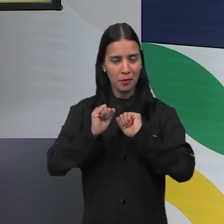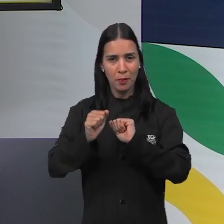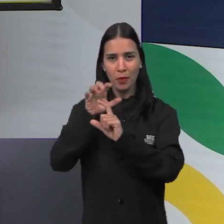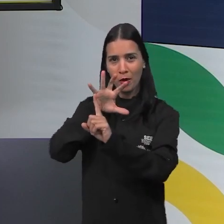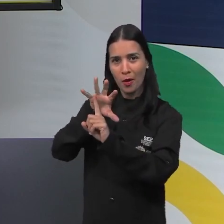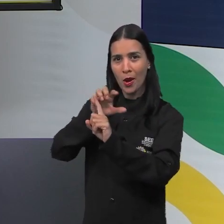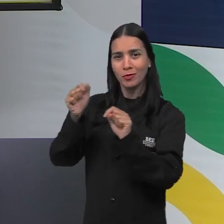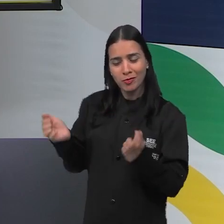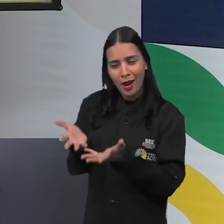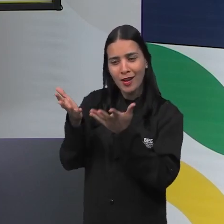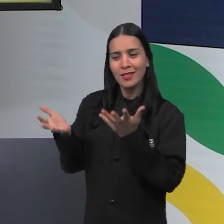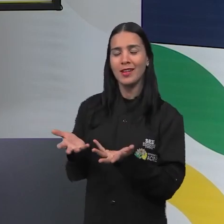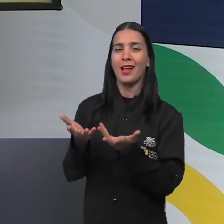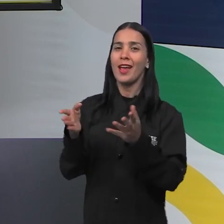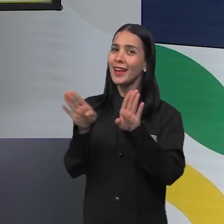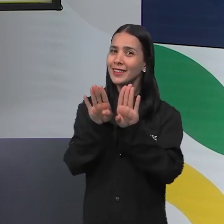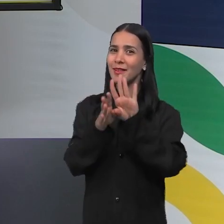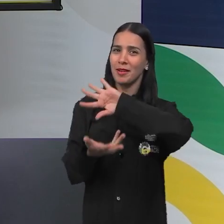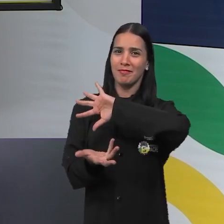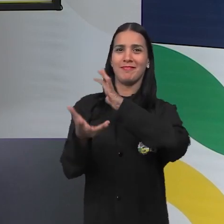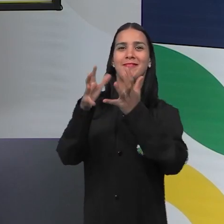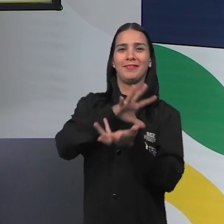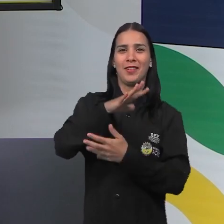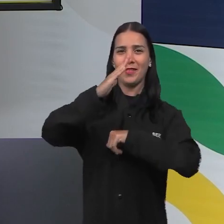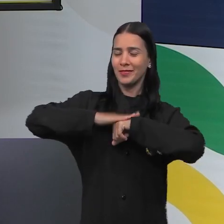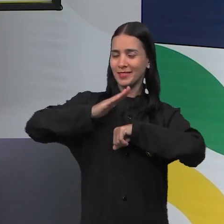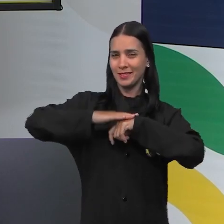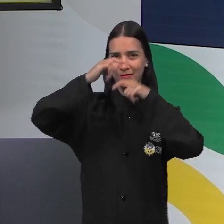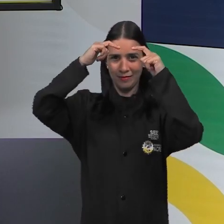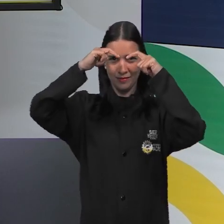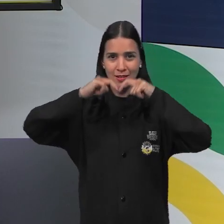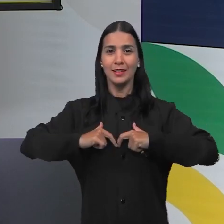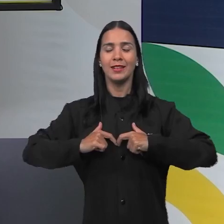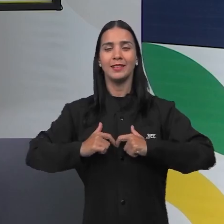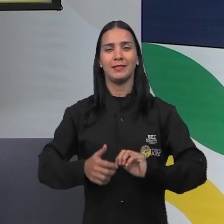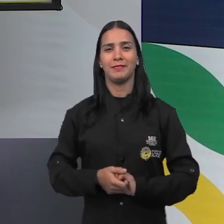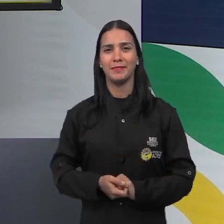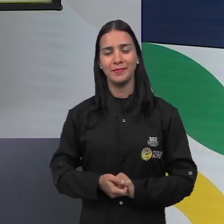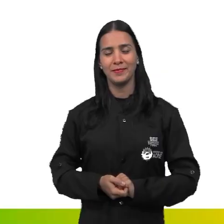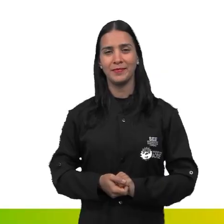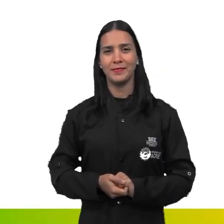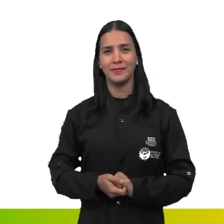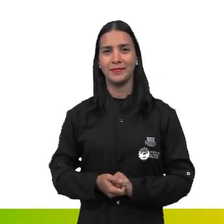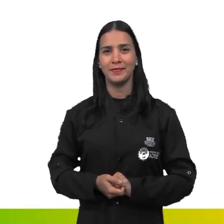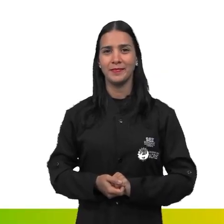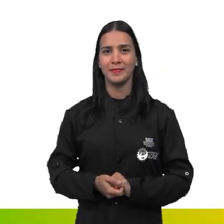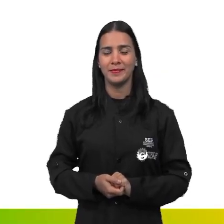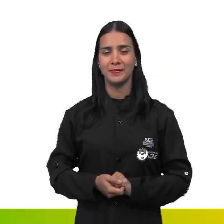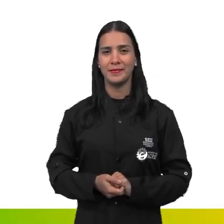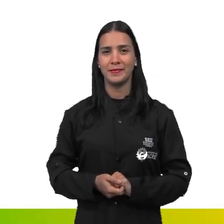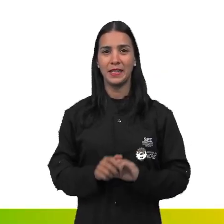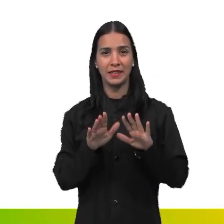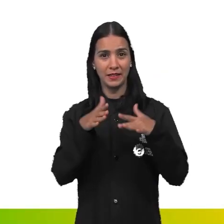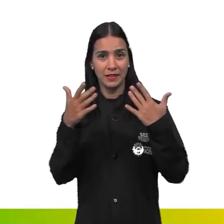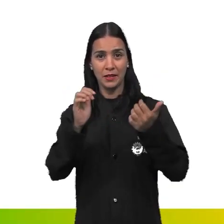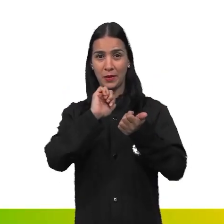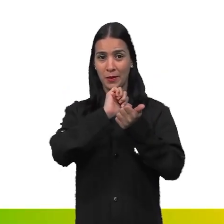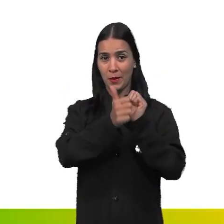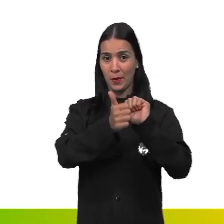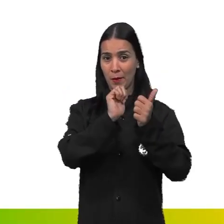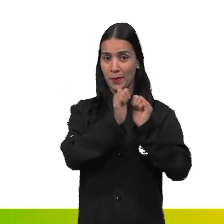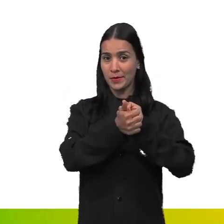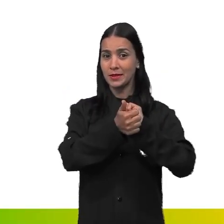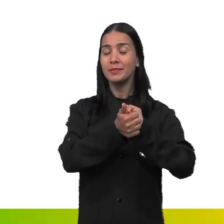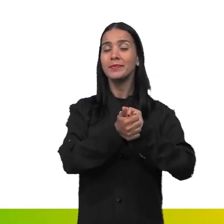potencializar e transformar você em um cidadão um pouco mais esclarecido, ok? Então vamos aqui, ó. O esporte, para a gente